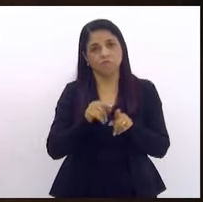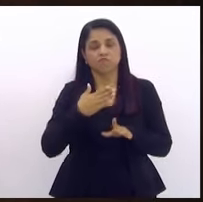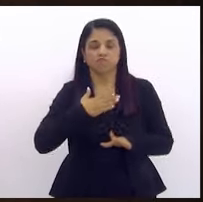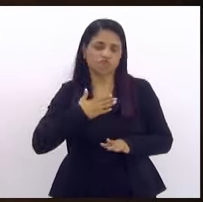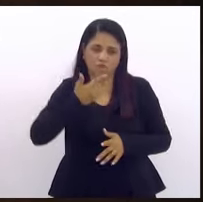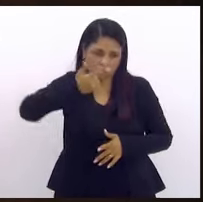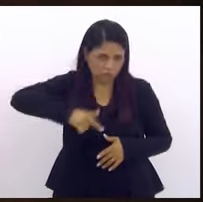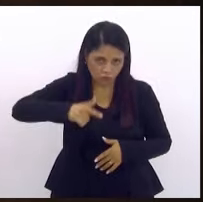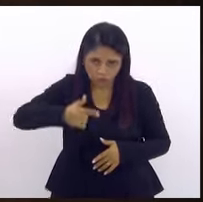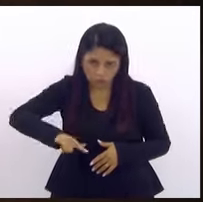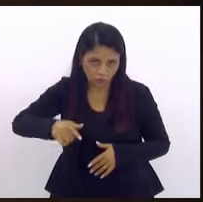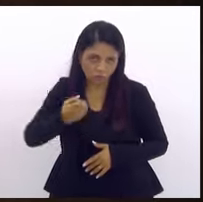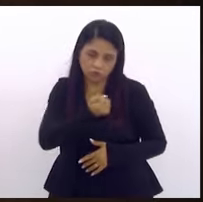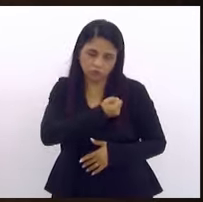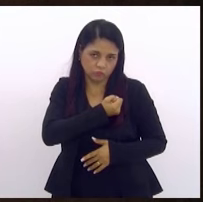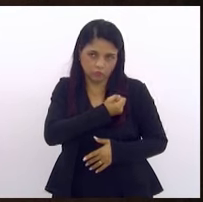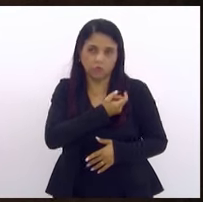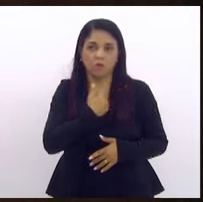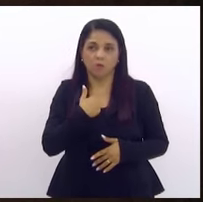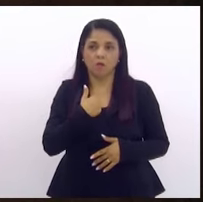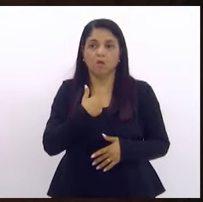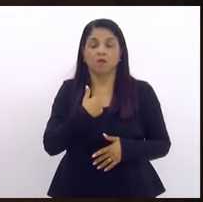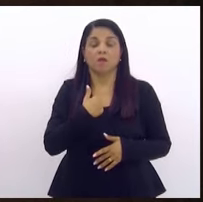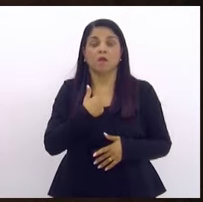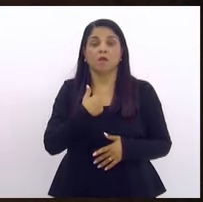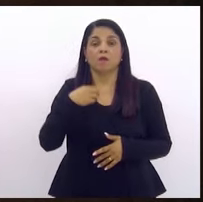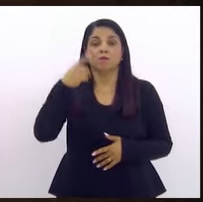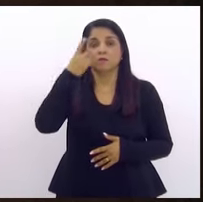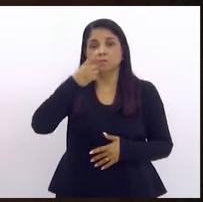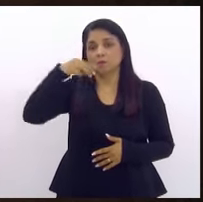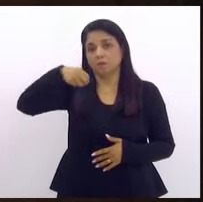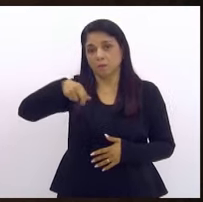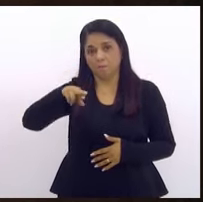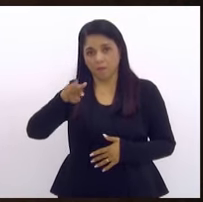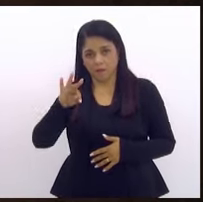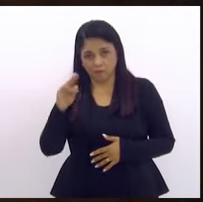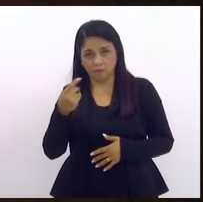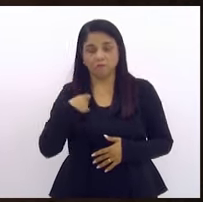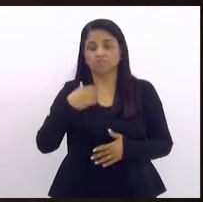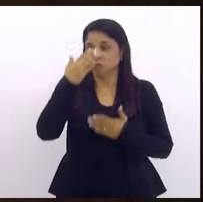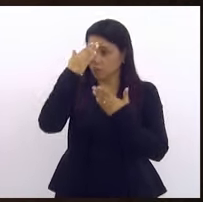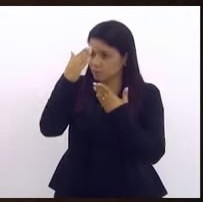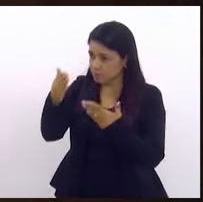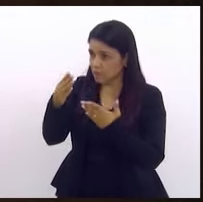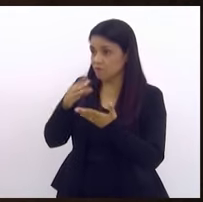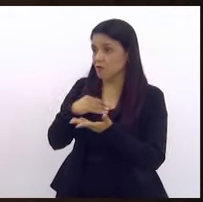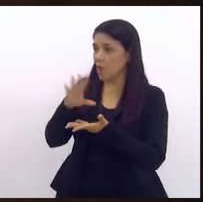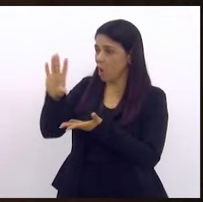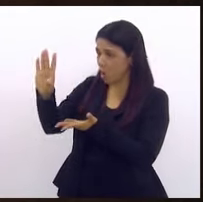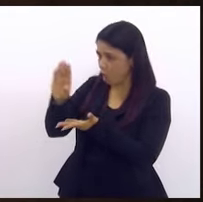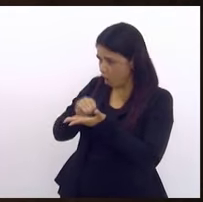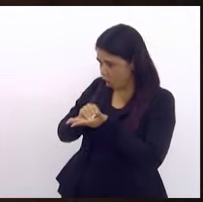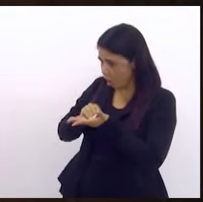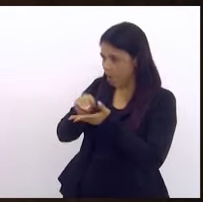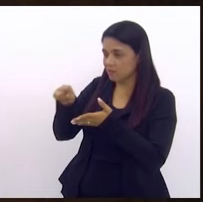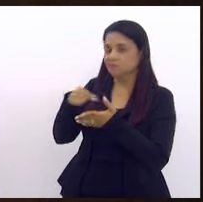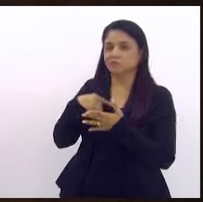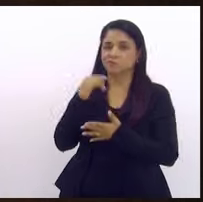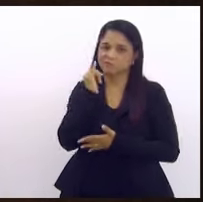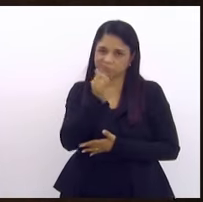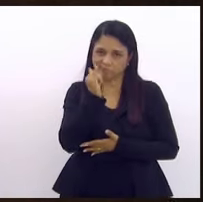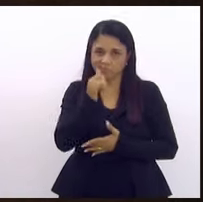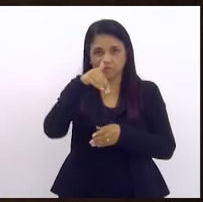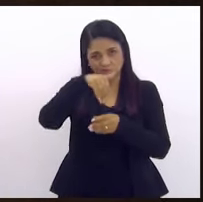repetir todos os números dela. Então, deputada Marta Rocha, queria agradecer a Vossa Excelência, fazer uma cola da vossa